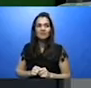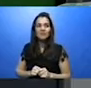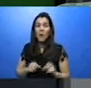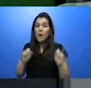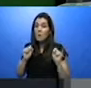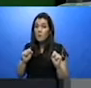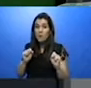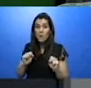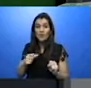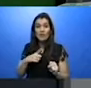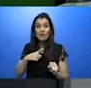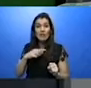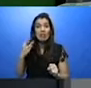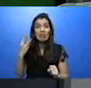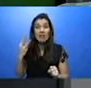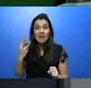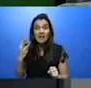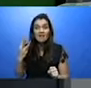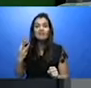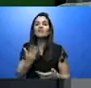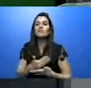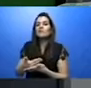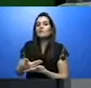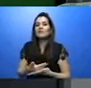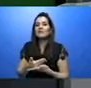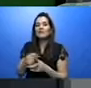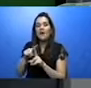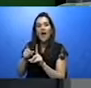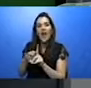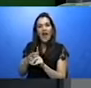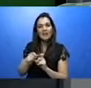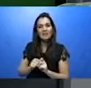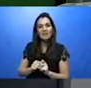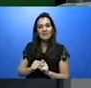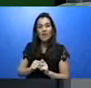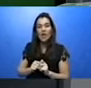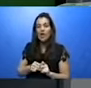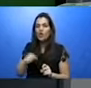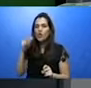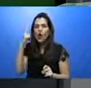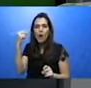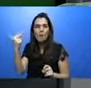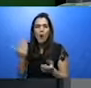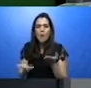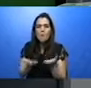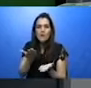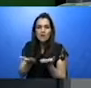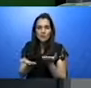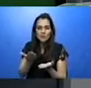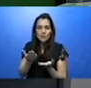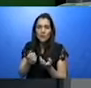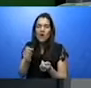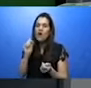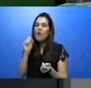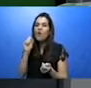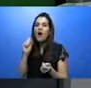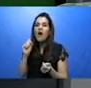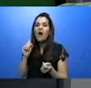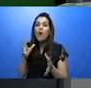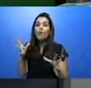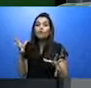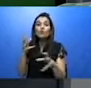pode ser até 3 de uma vez, né? Considerando o peso comum dos filhotes dessa espécie, qual seria o